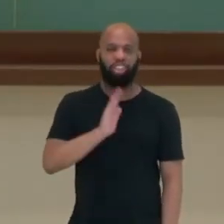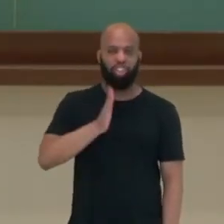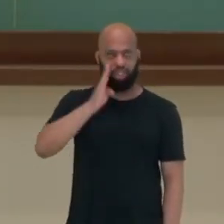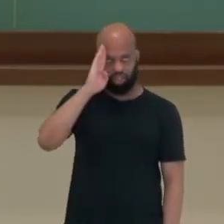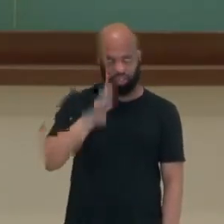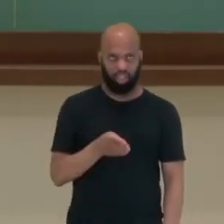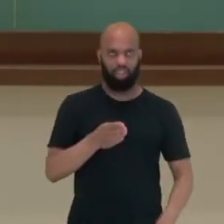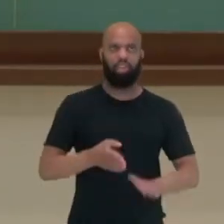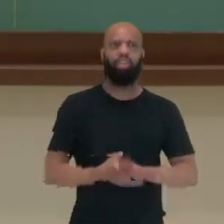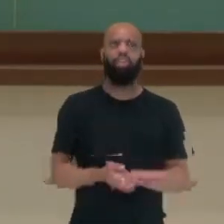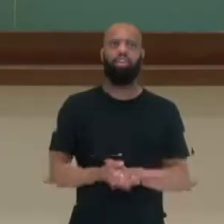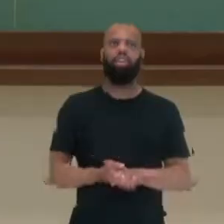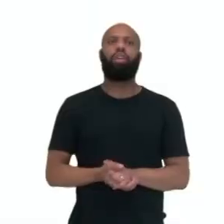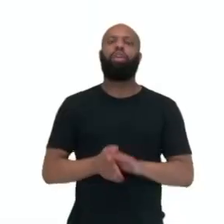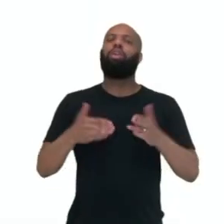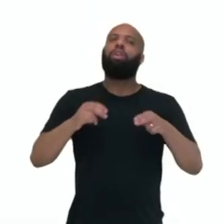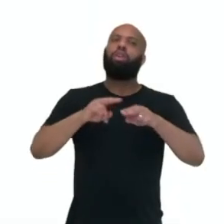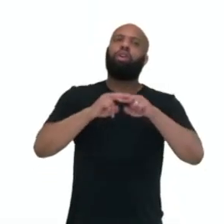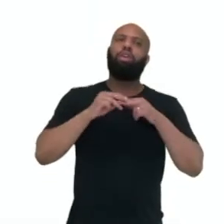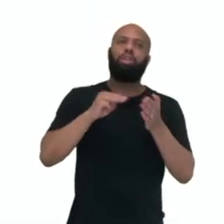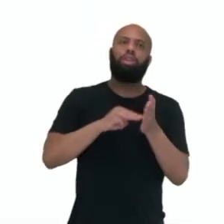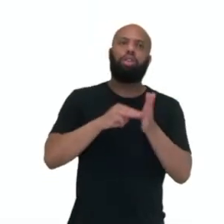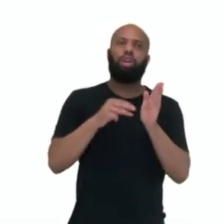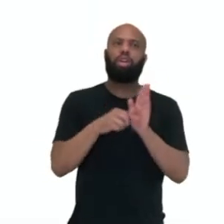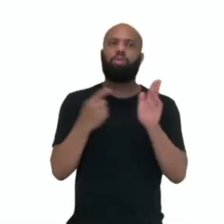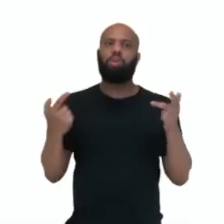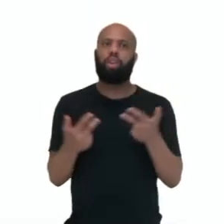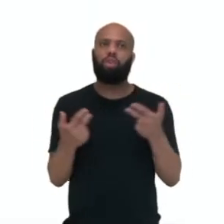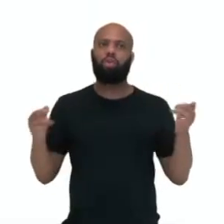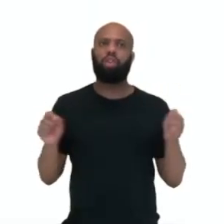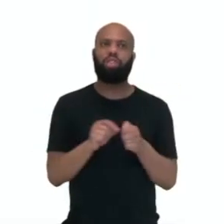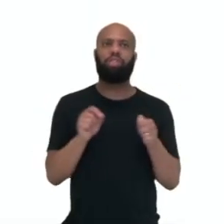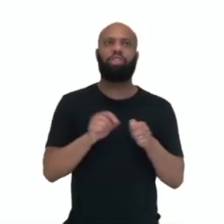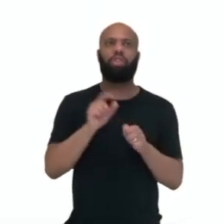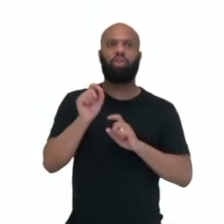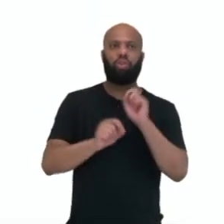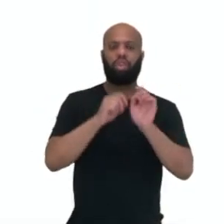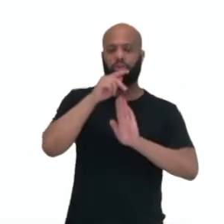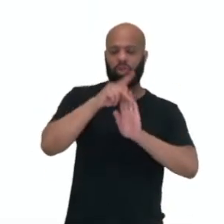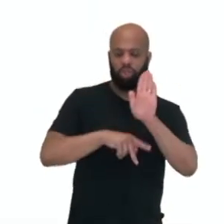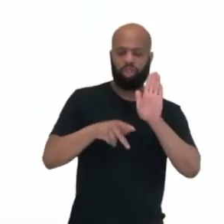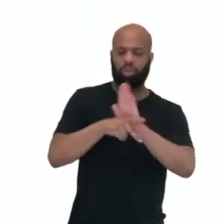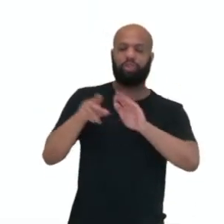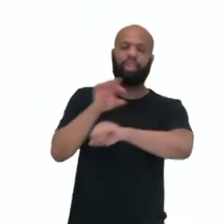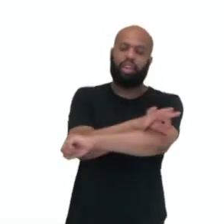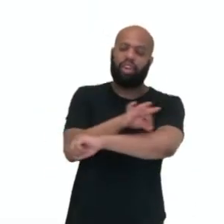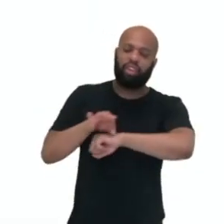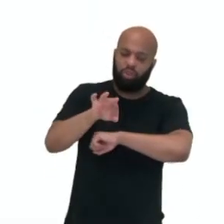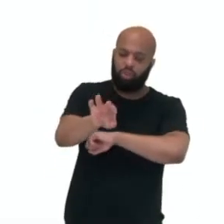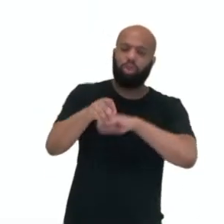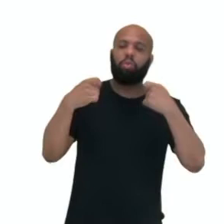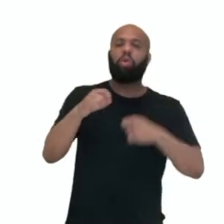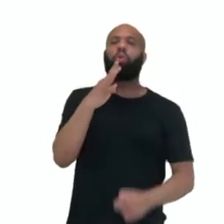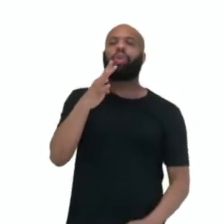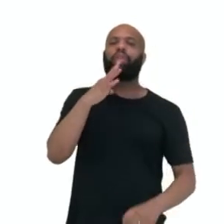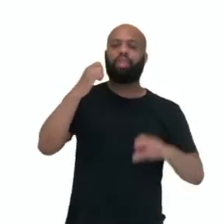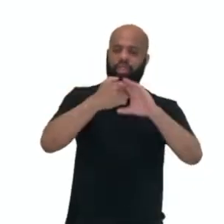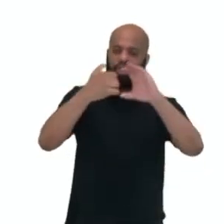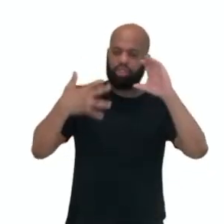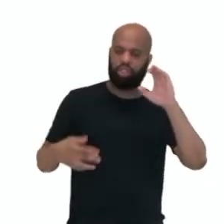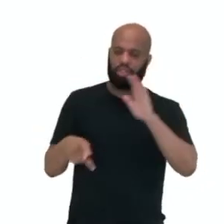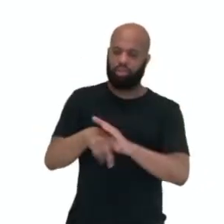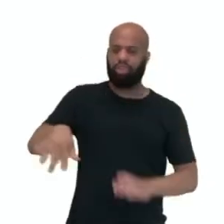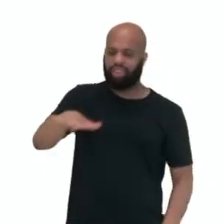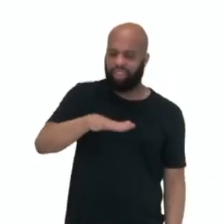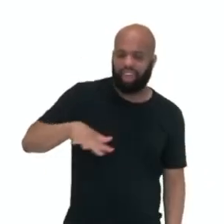já é outra. Portanto, os primeiros passos para a elaboração de um projeto de arquitetura é conhecer as características do